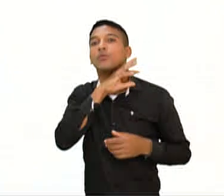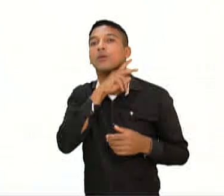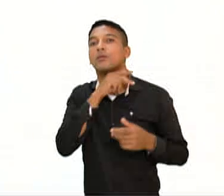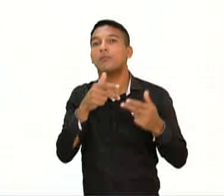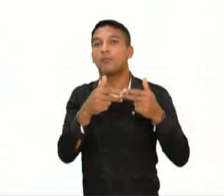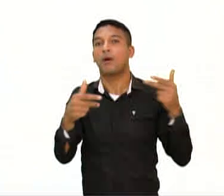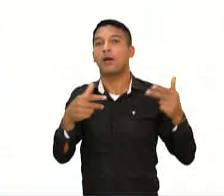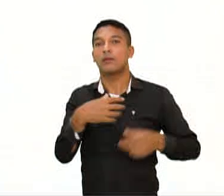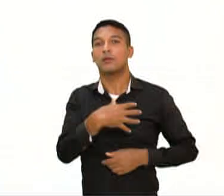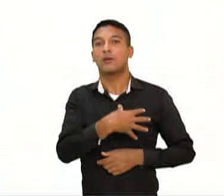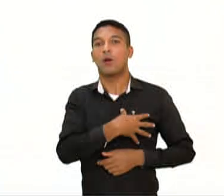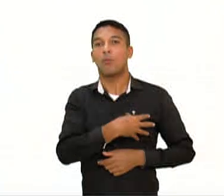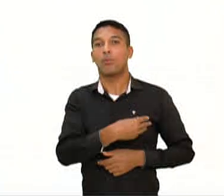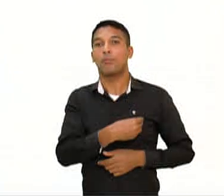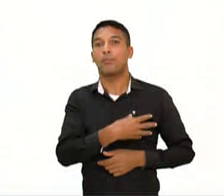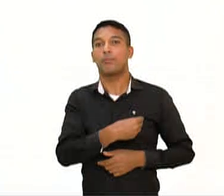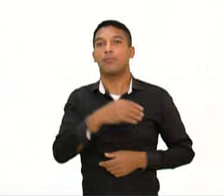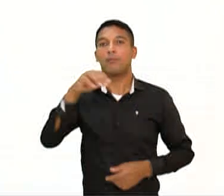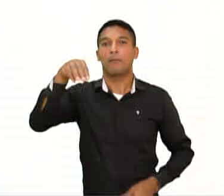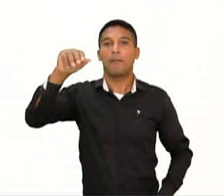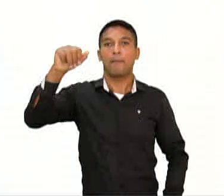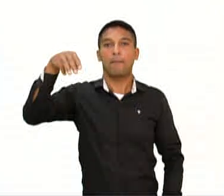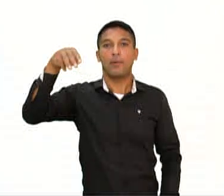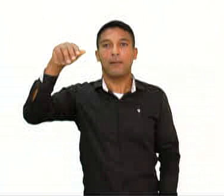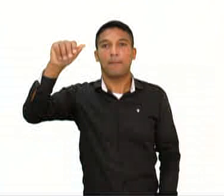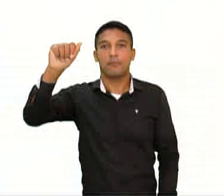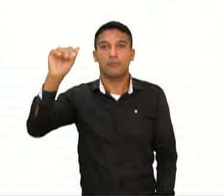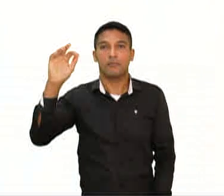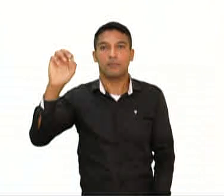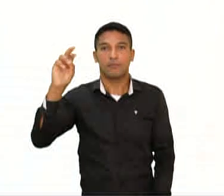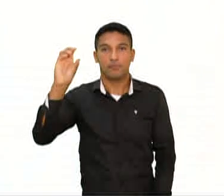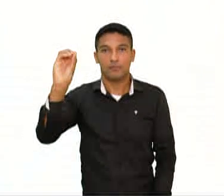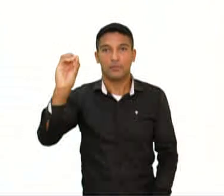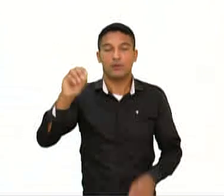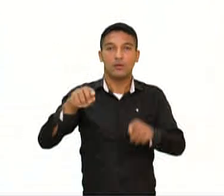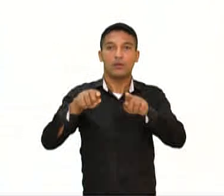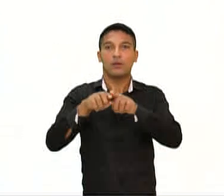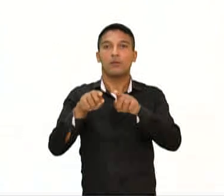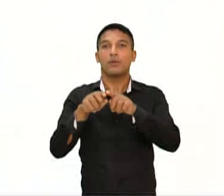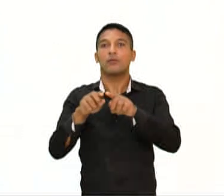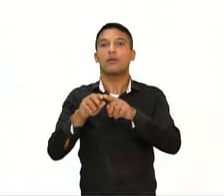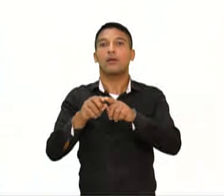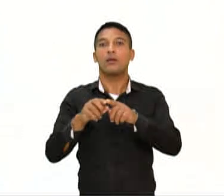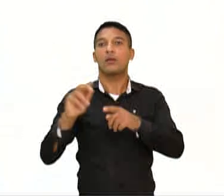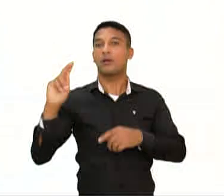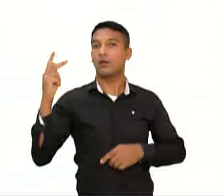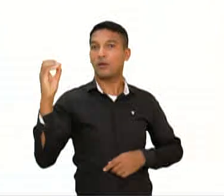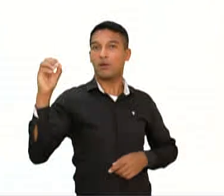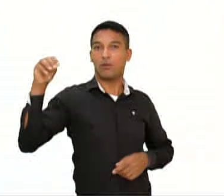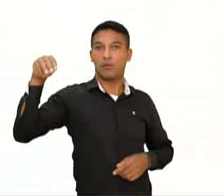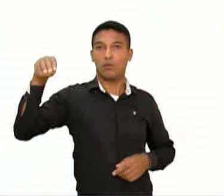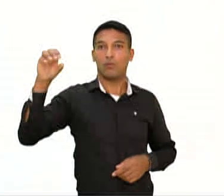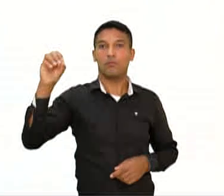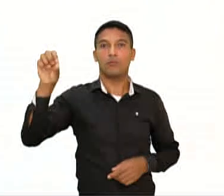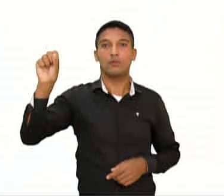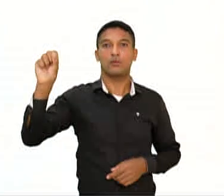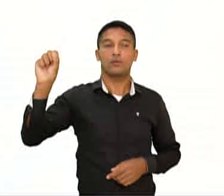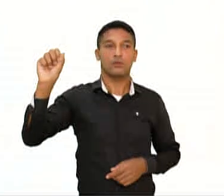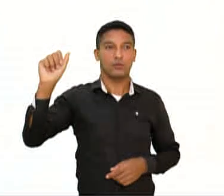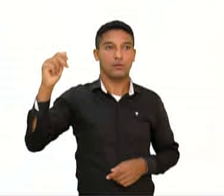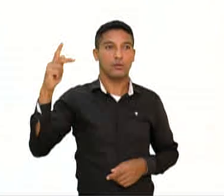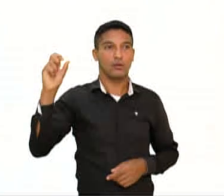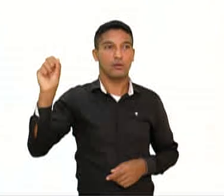Homo sapiens, tá, devem agradecer aos focinhos ancestrais de 190 milhões de anos atrás. Pesquisadores examinaram os crânios raríssimos